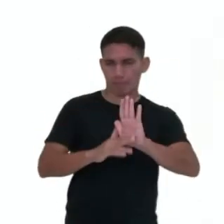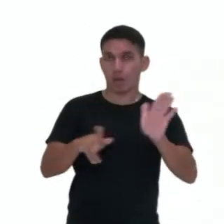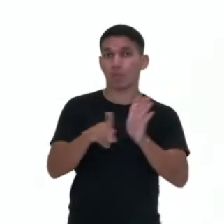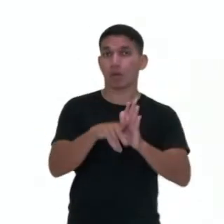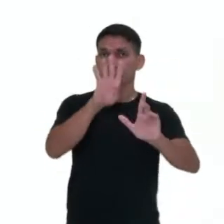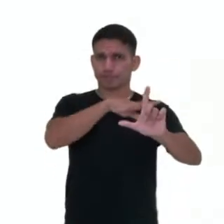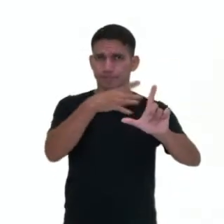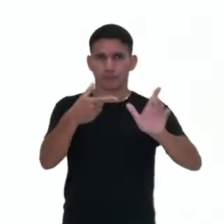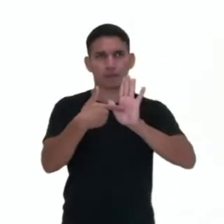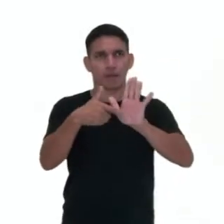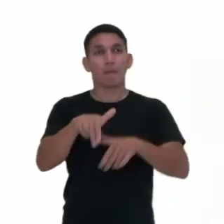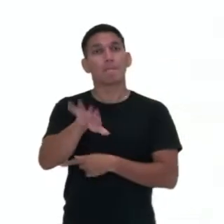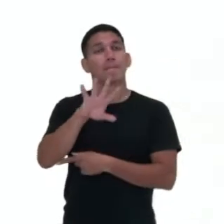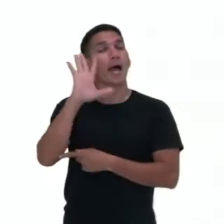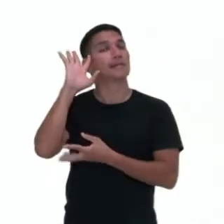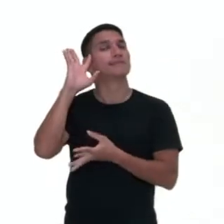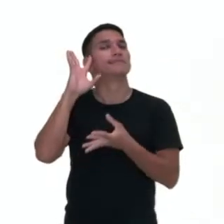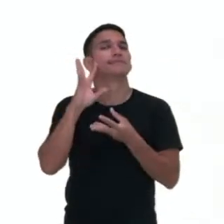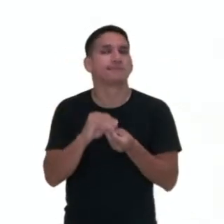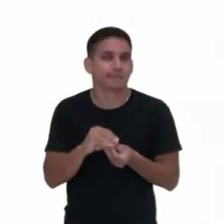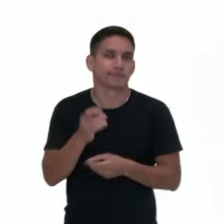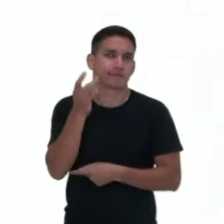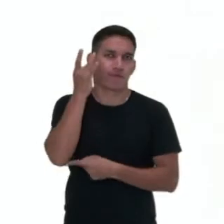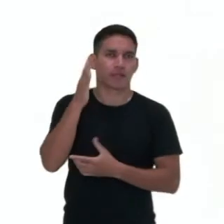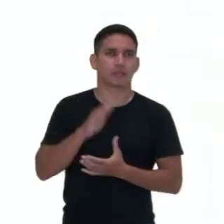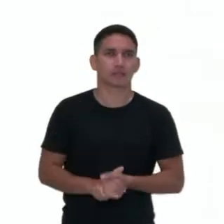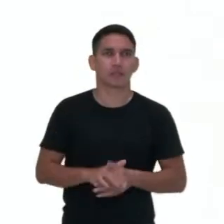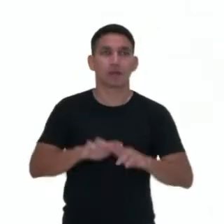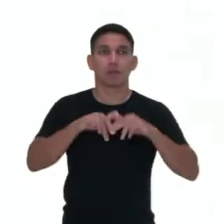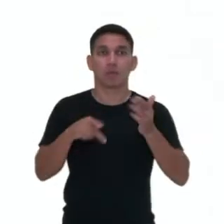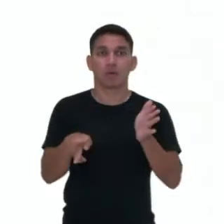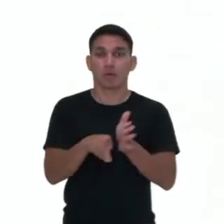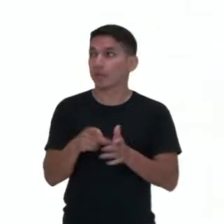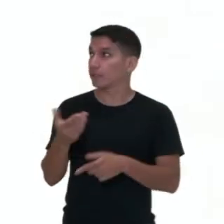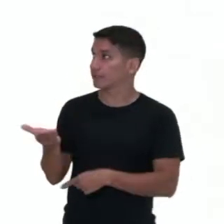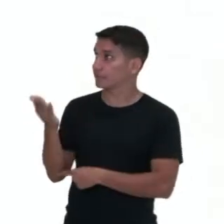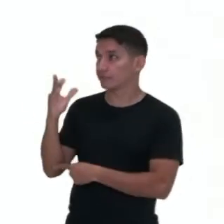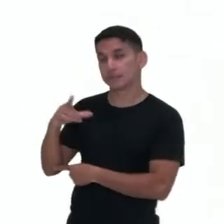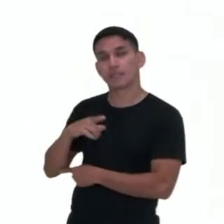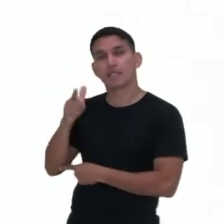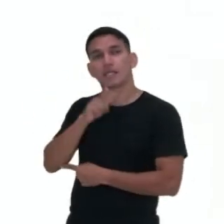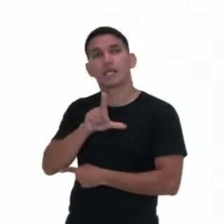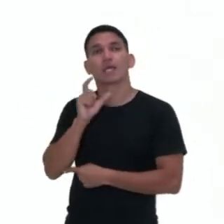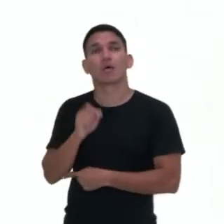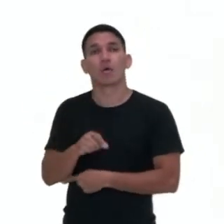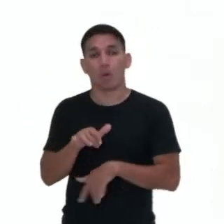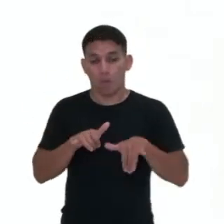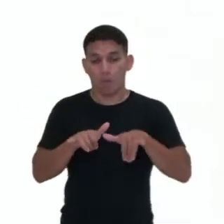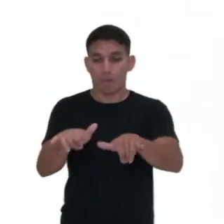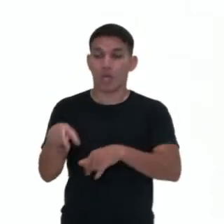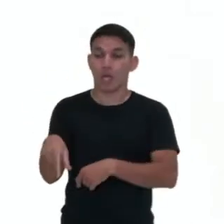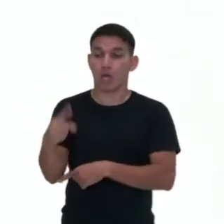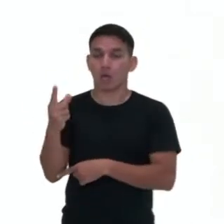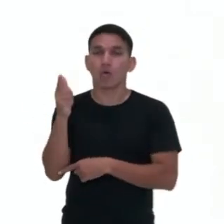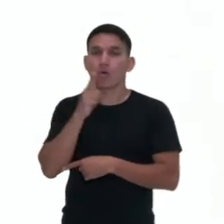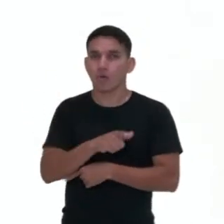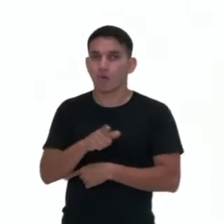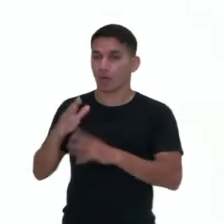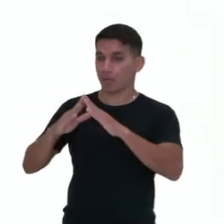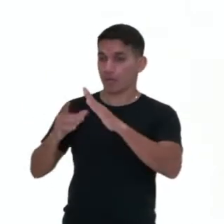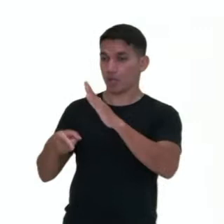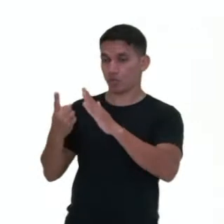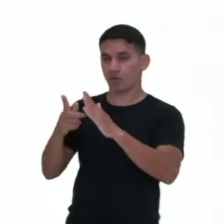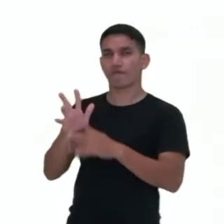tabelinha, vocês vão ver que fica muito mais fácil de ver, olha. No supermercado 1, para eu comprar os alimentos do abrigo 1, eu vou gastar